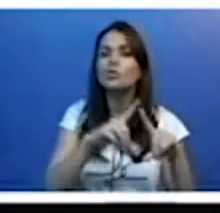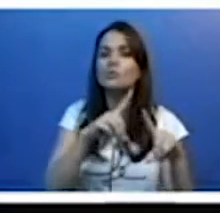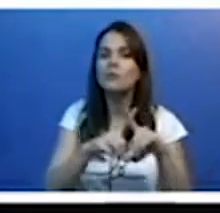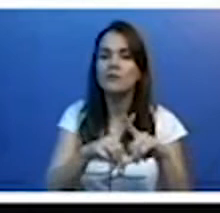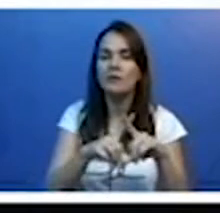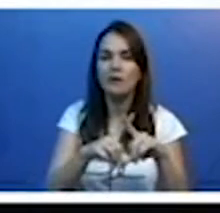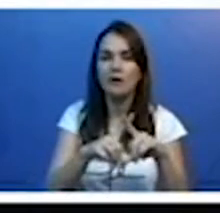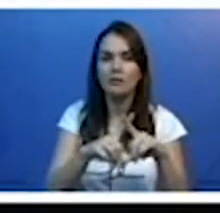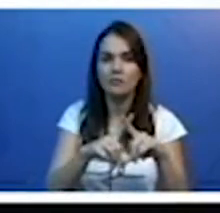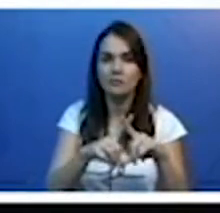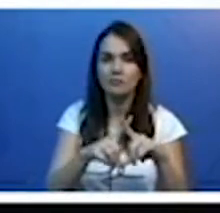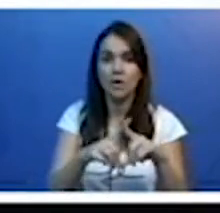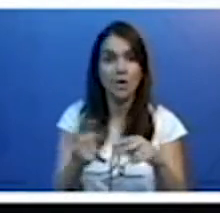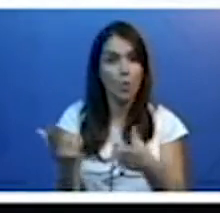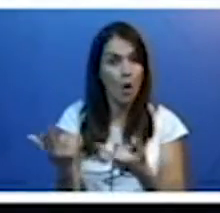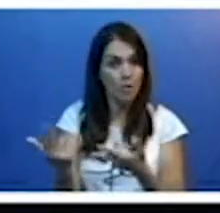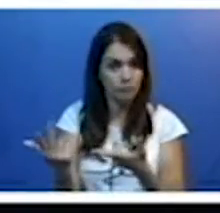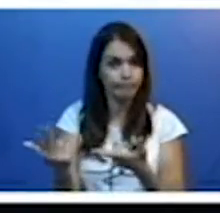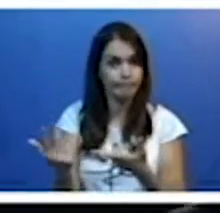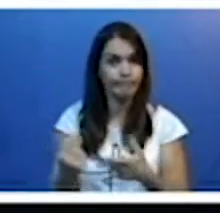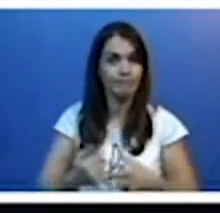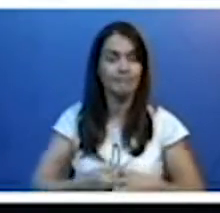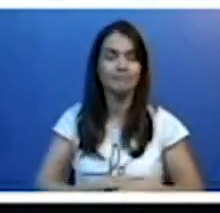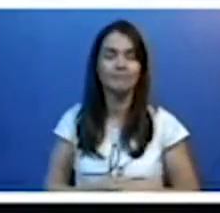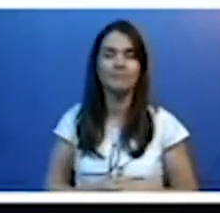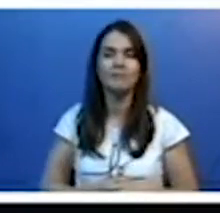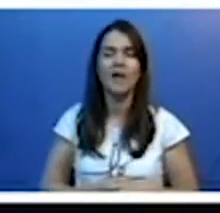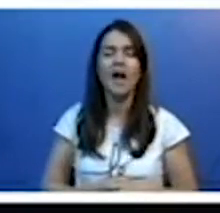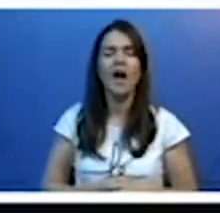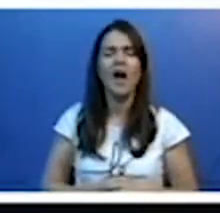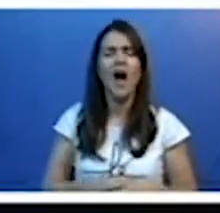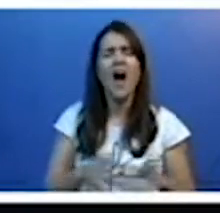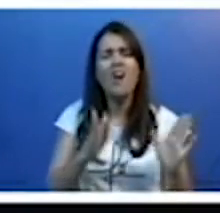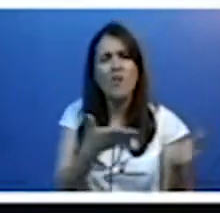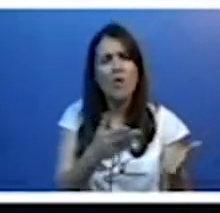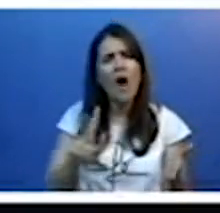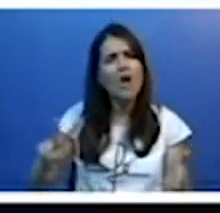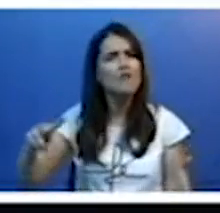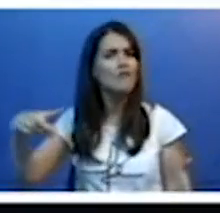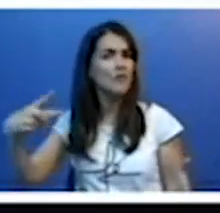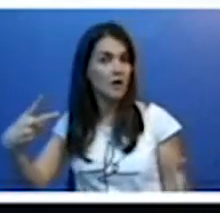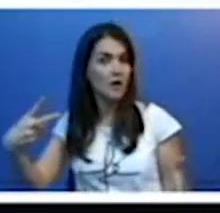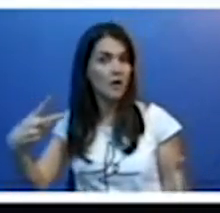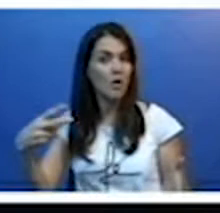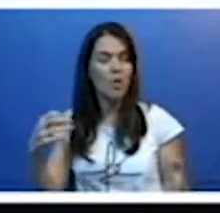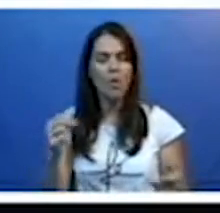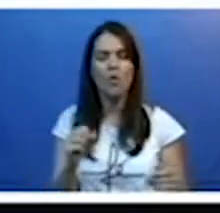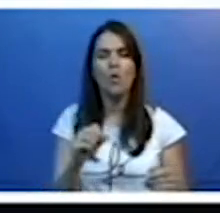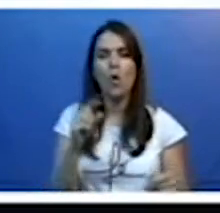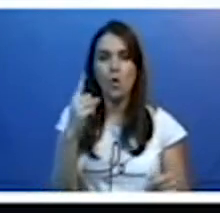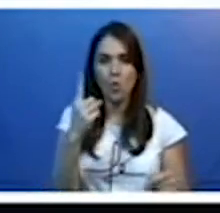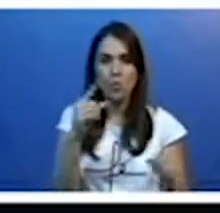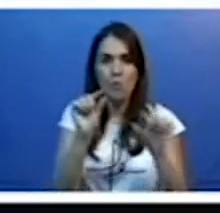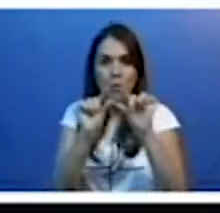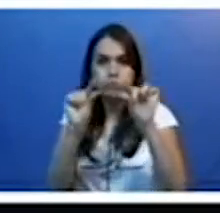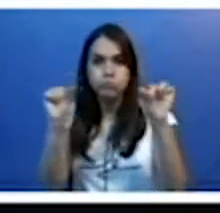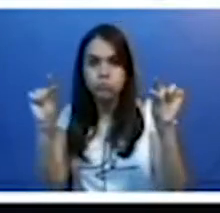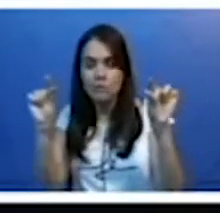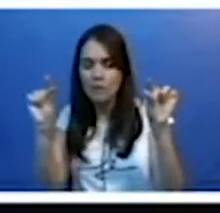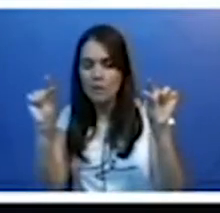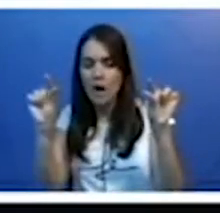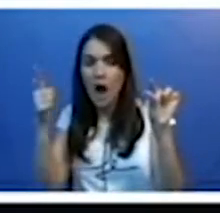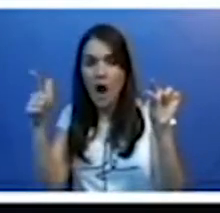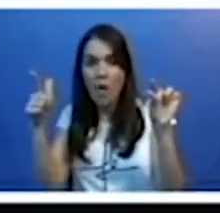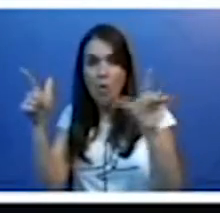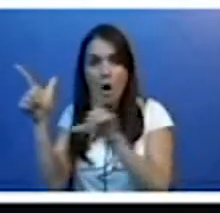valor. Enquanto, na inversamente proporcional, uma aumenta e a outra diminui. De